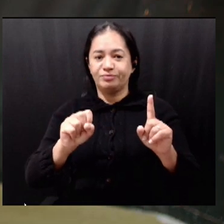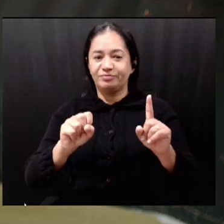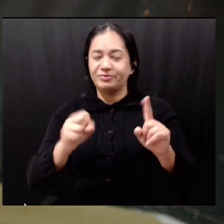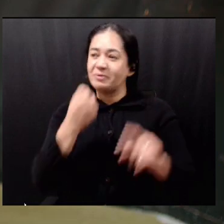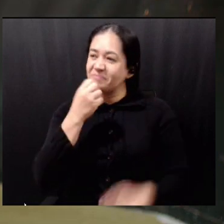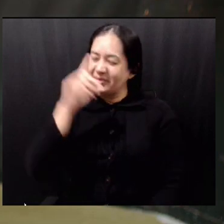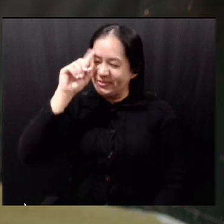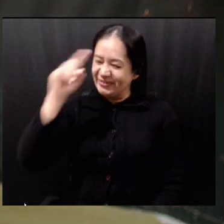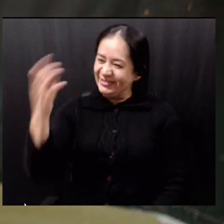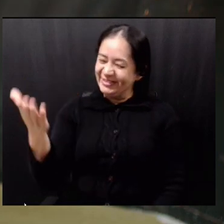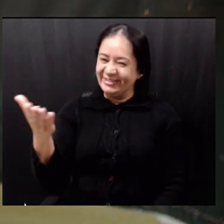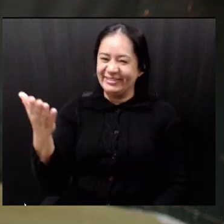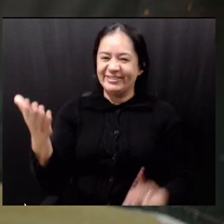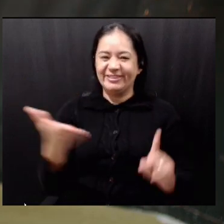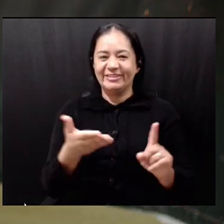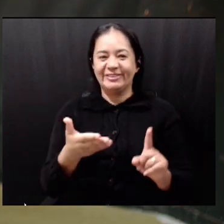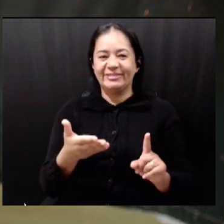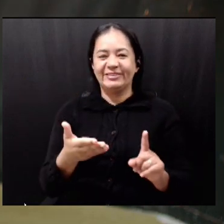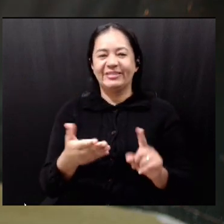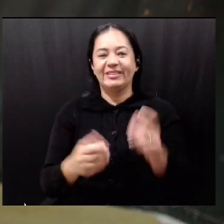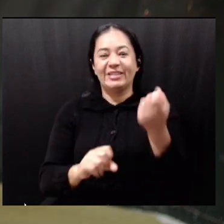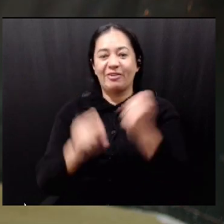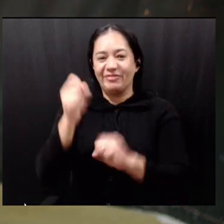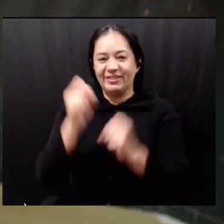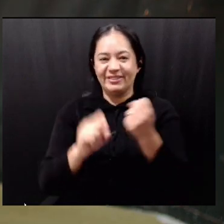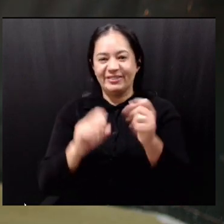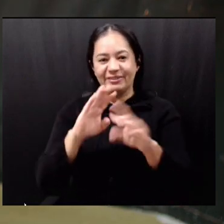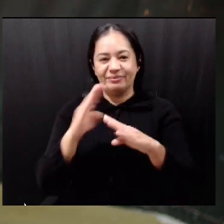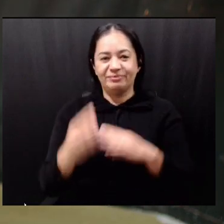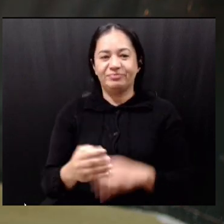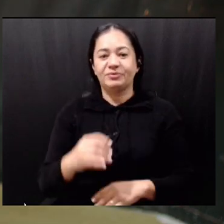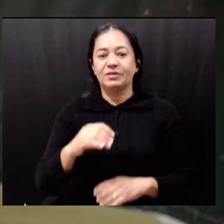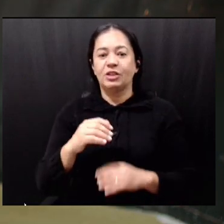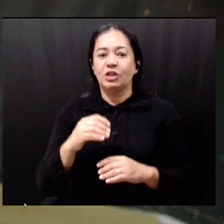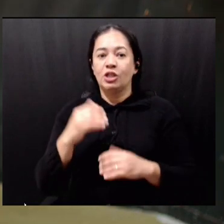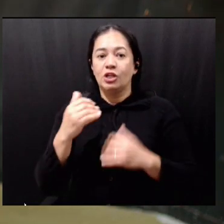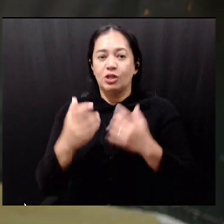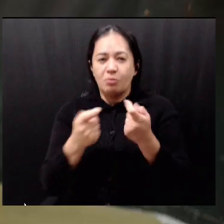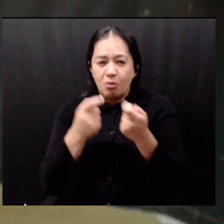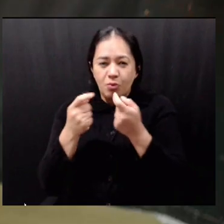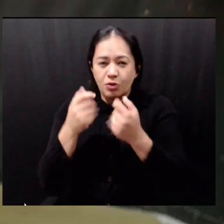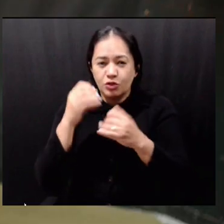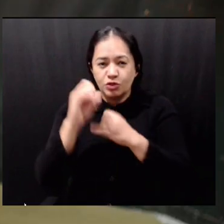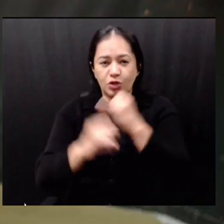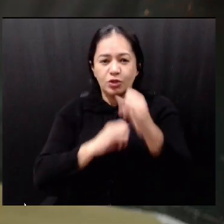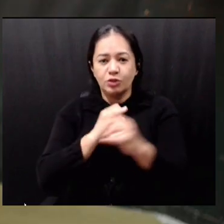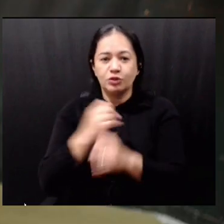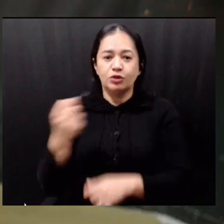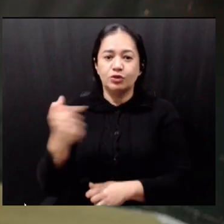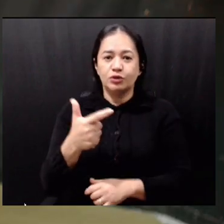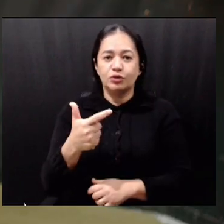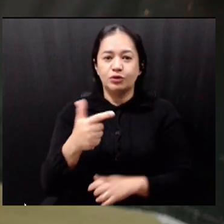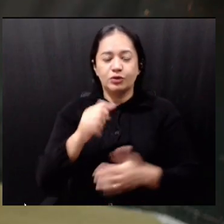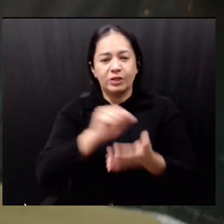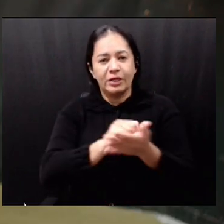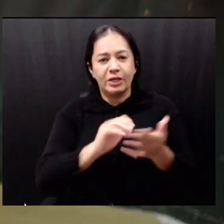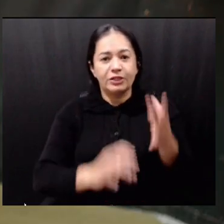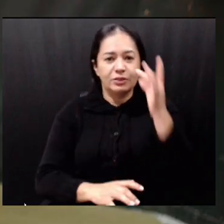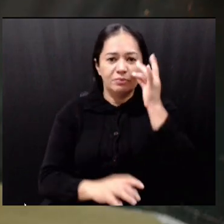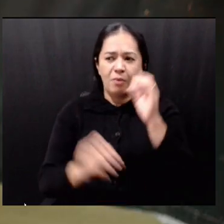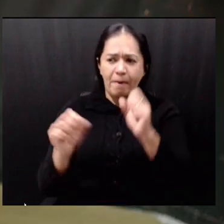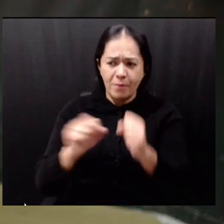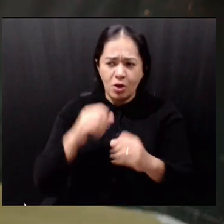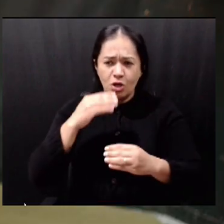você e pessoal da Vila Industrial também. Jogos eletrônicos prendem mais a atenção do que as atividades presenciais. Isso pode atrapalhar o